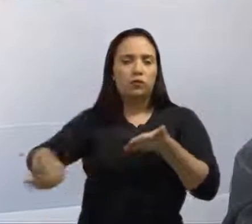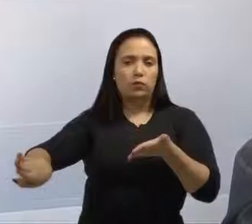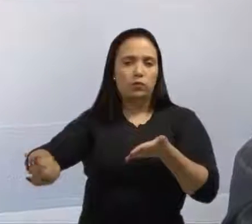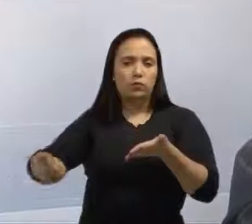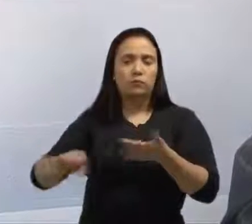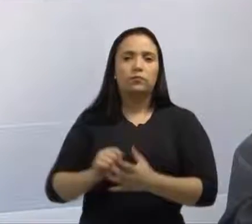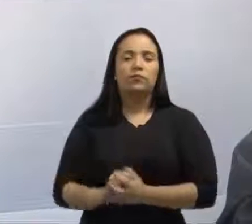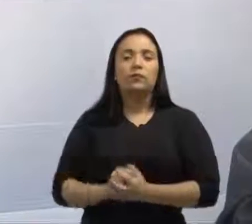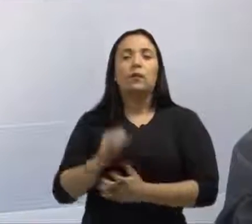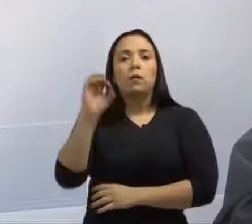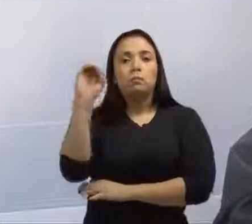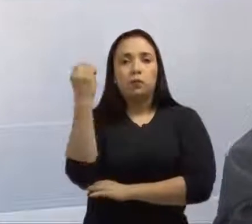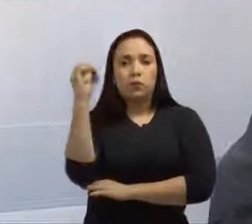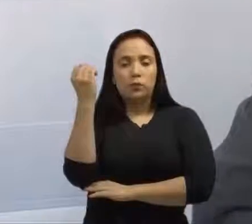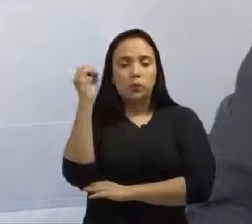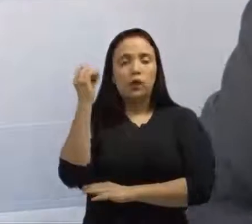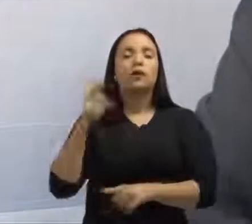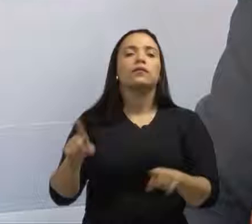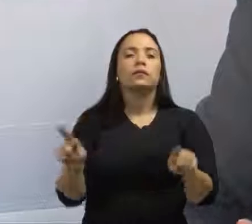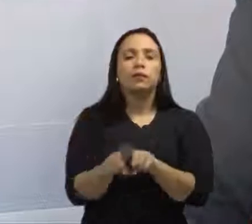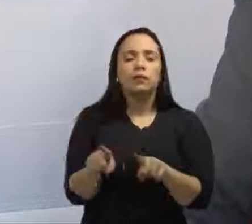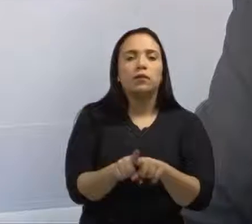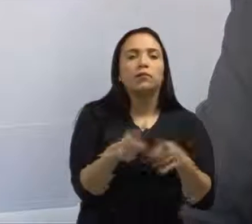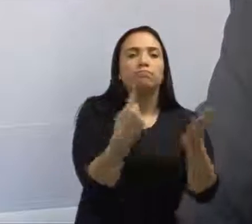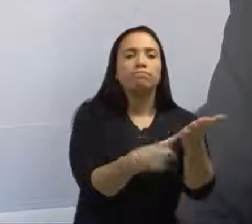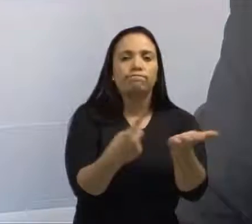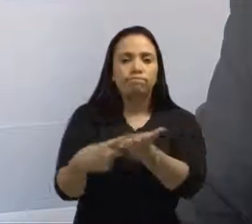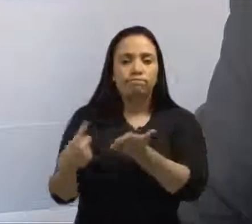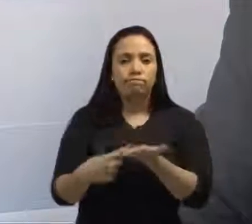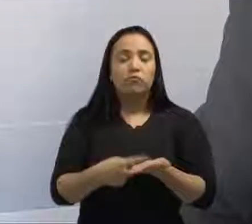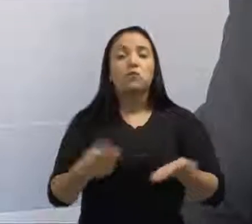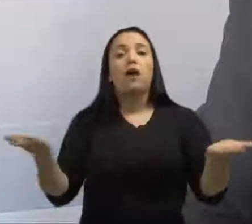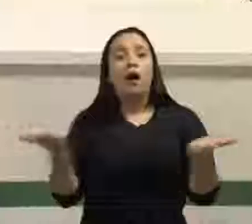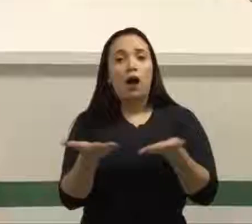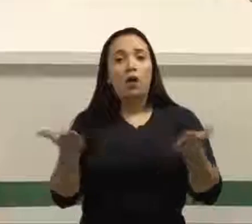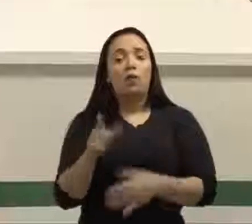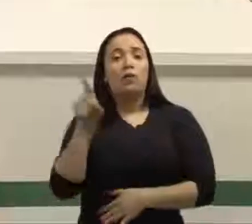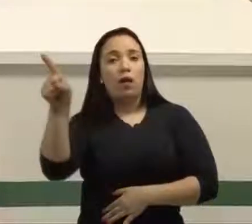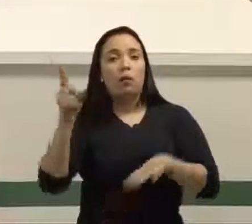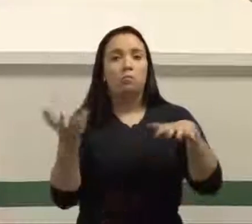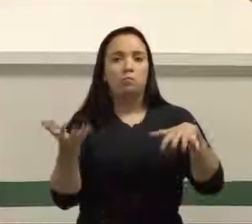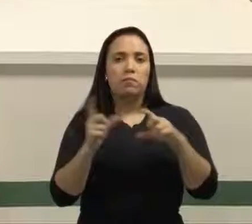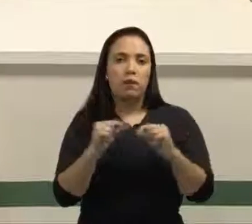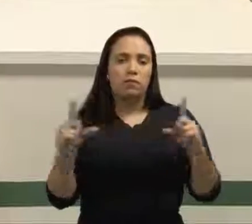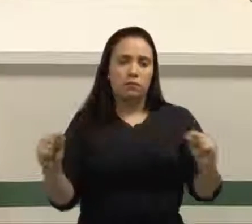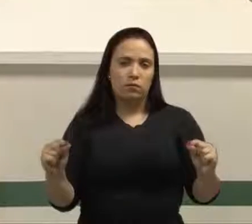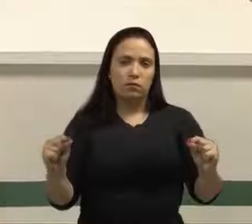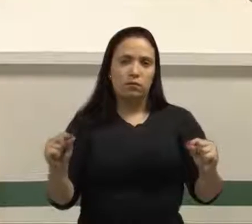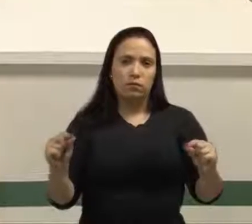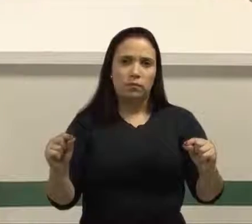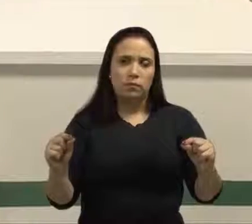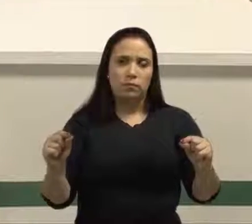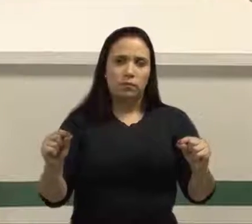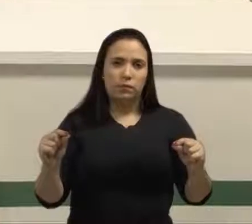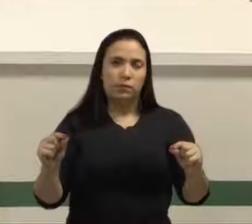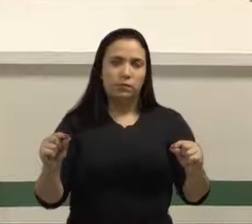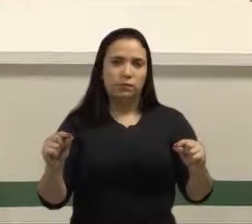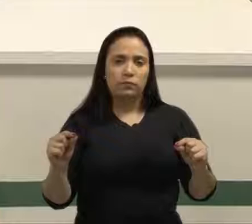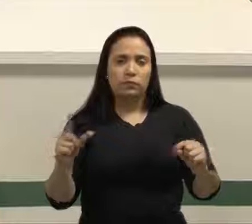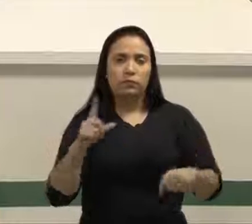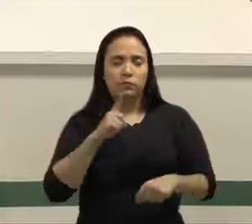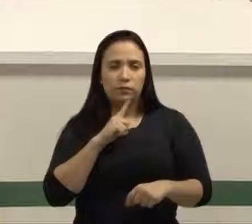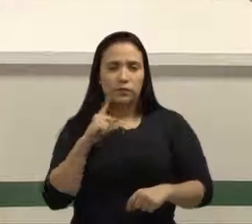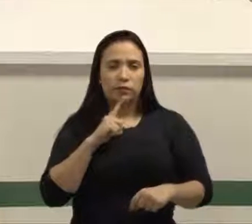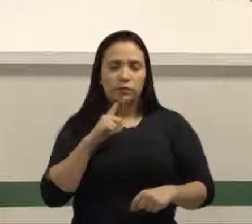da eleição. Não, mas ainda é mais Curitiba. A turma de Porto Alegre tinha também comprado. Agora em Brasília. Em Brasília. Quer dizer, É